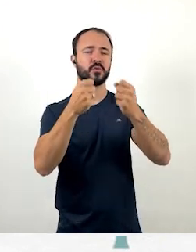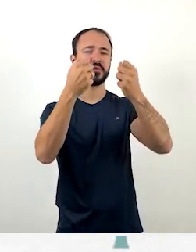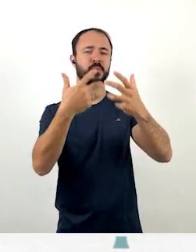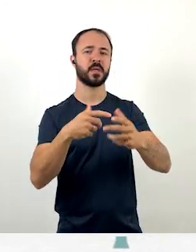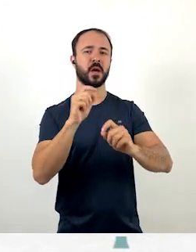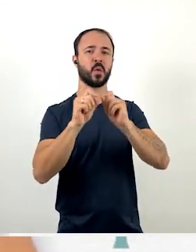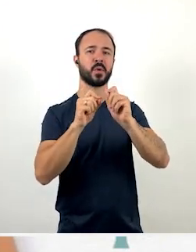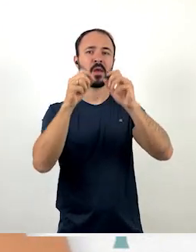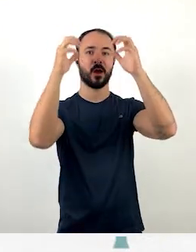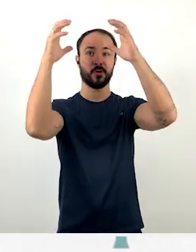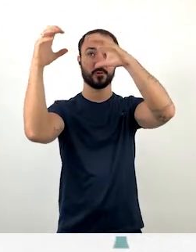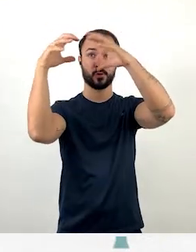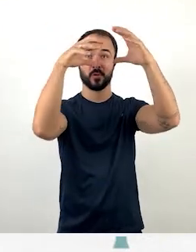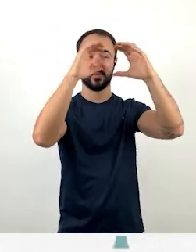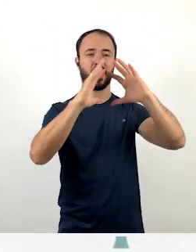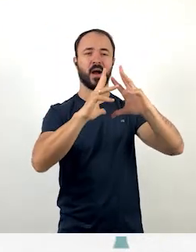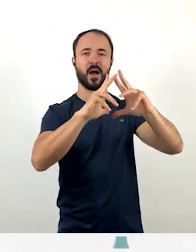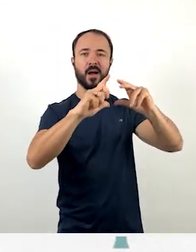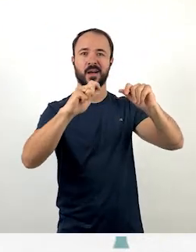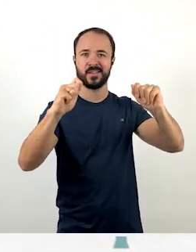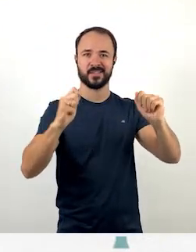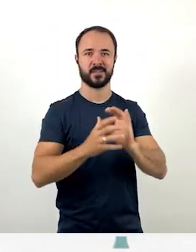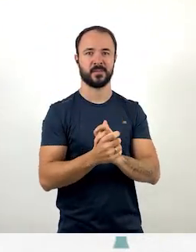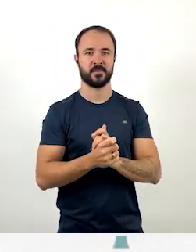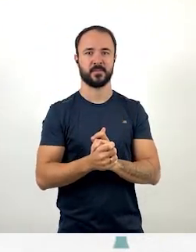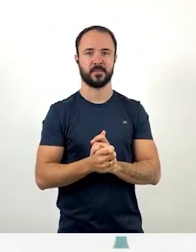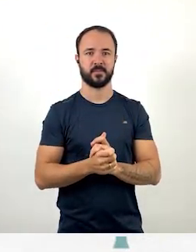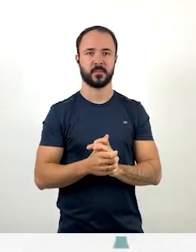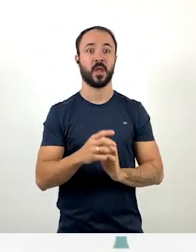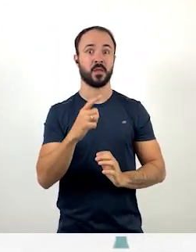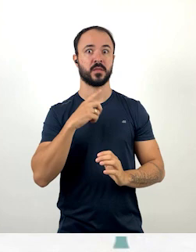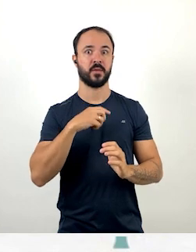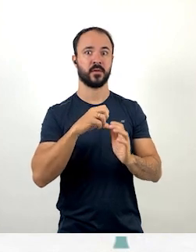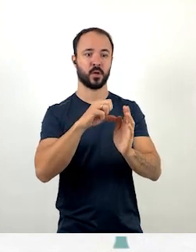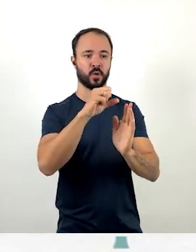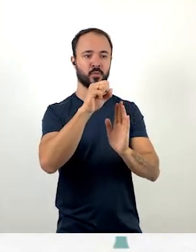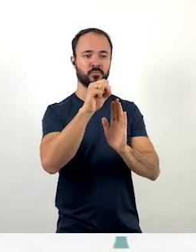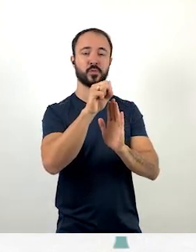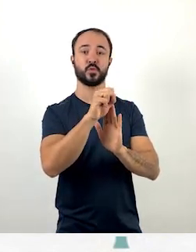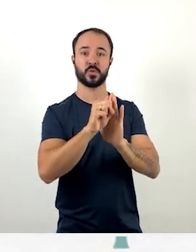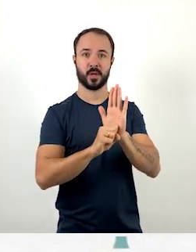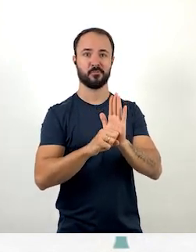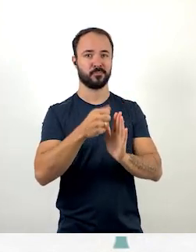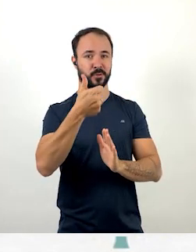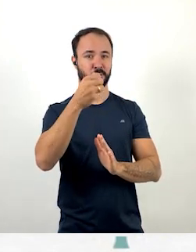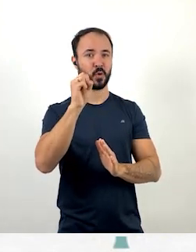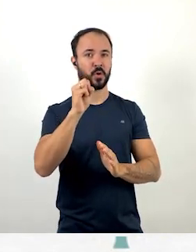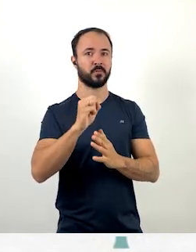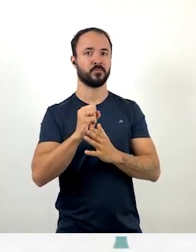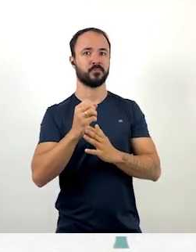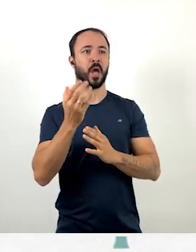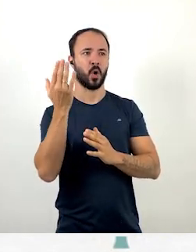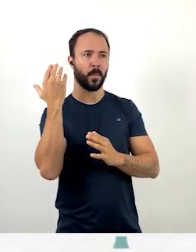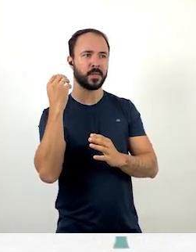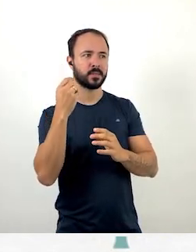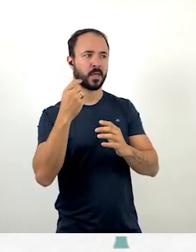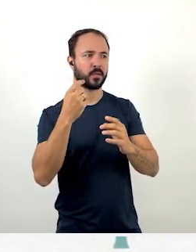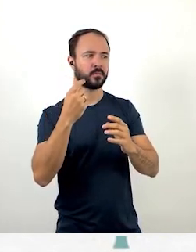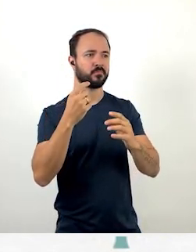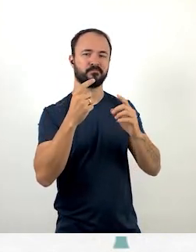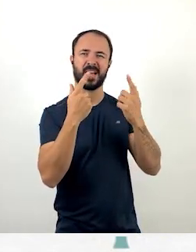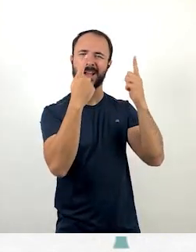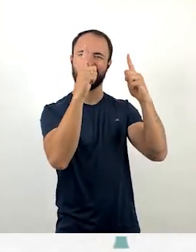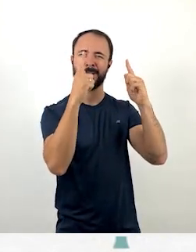ácida. A Revolução Industrial no século XVIII trouxe vários avanços tecnológicos e